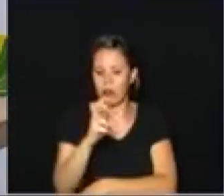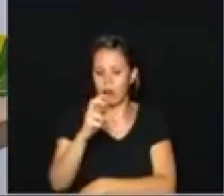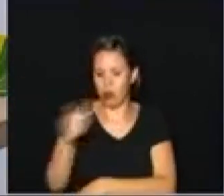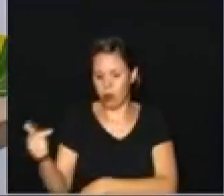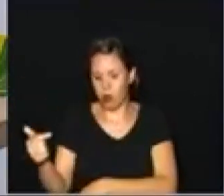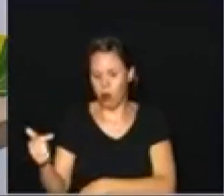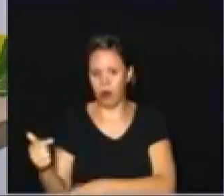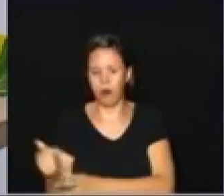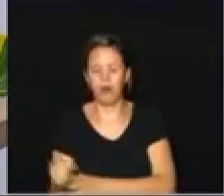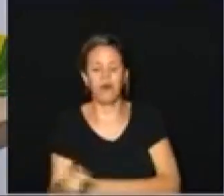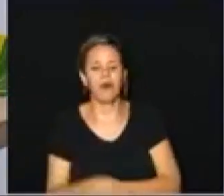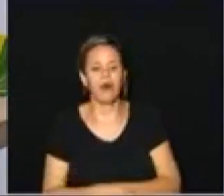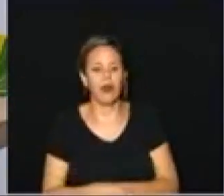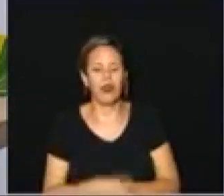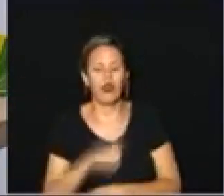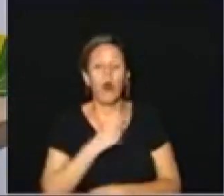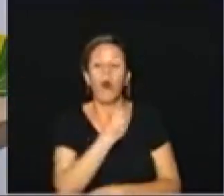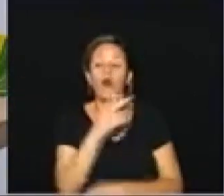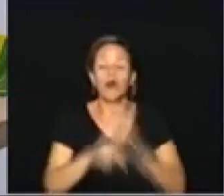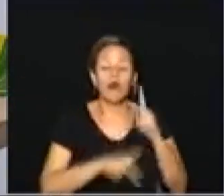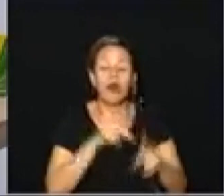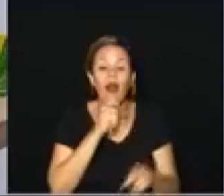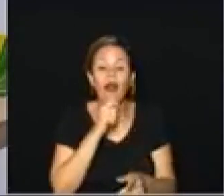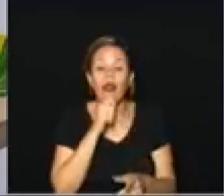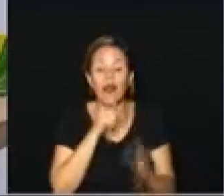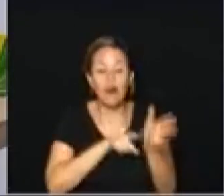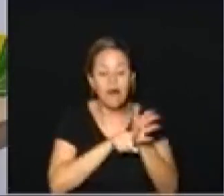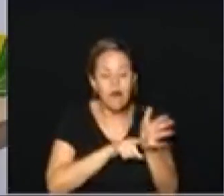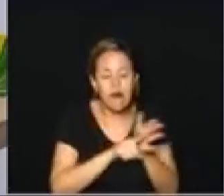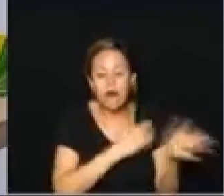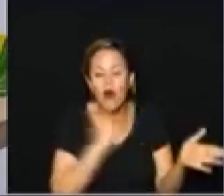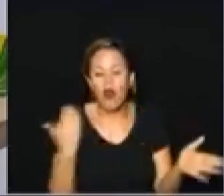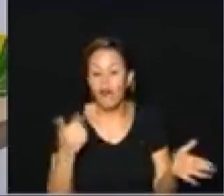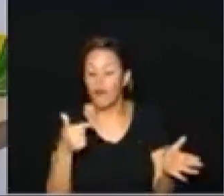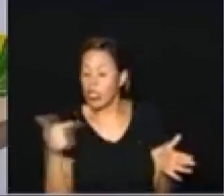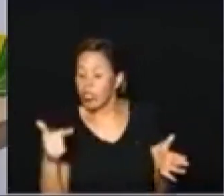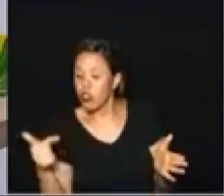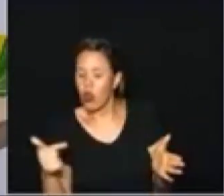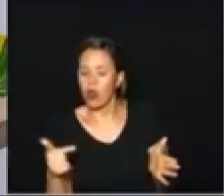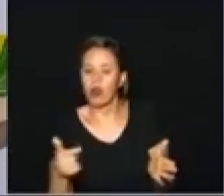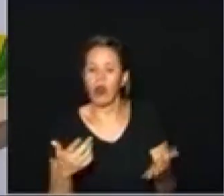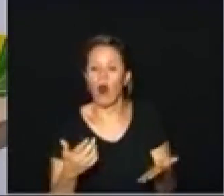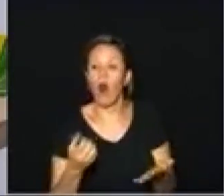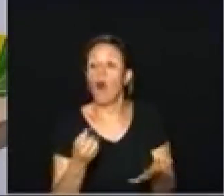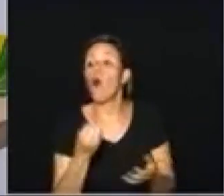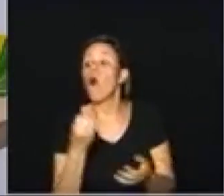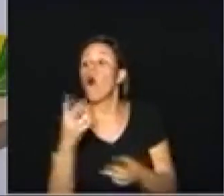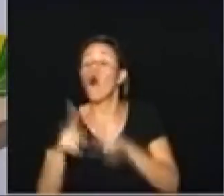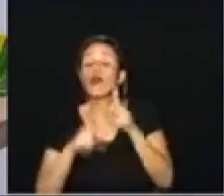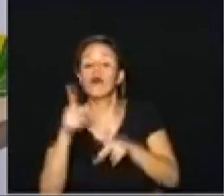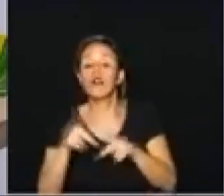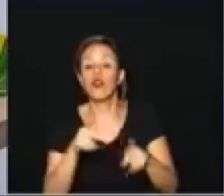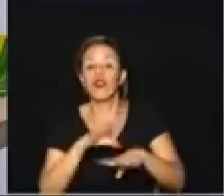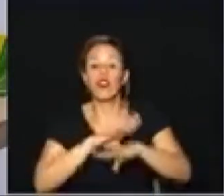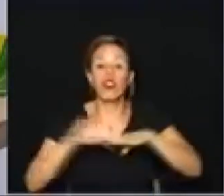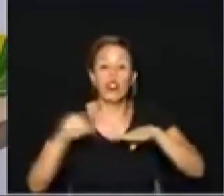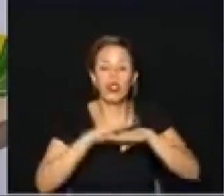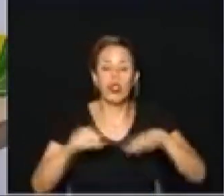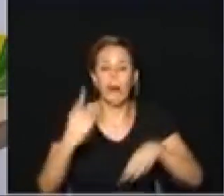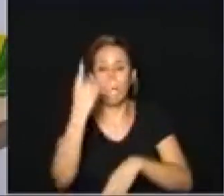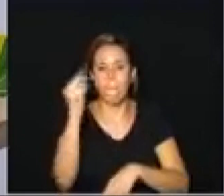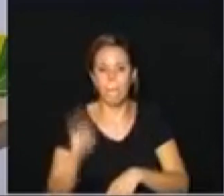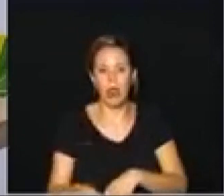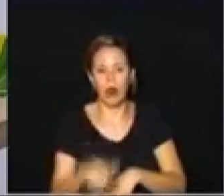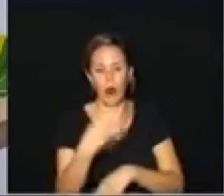3.452. Nós temos óbitos em investigação 22. Pessoas recuperadas,